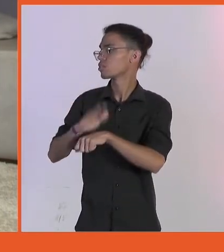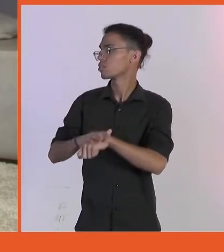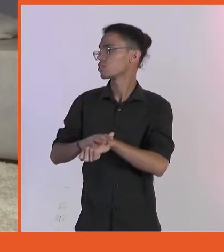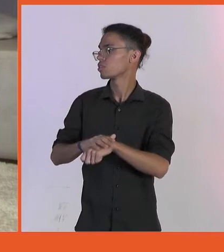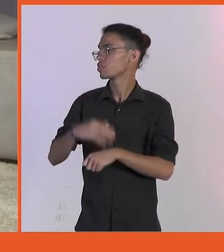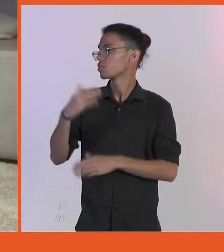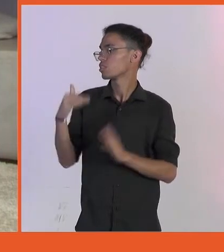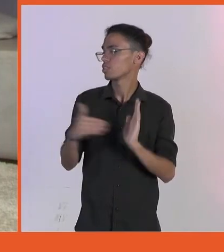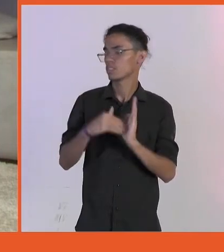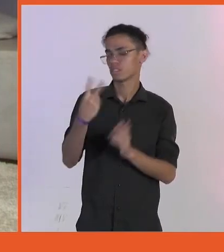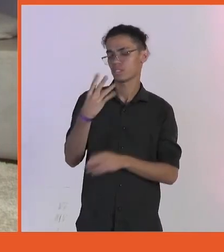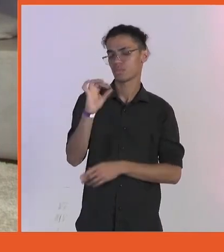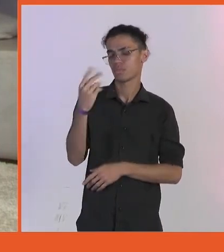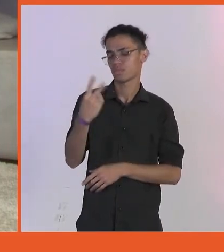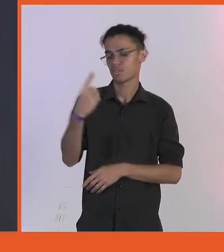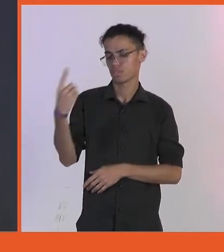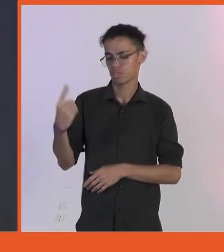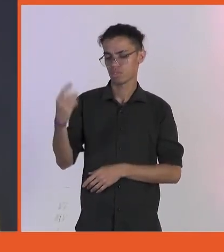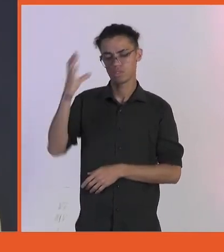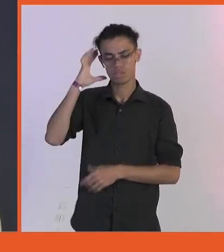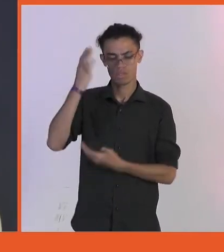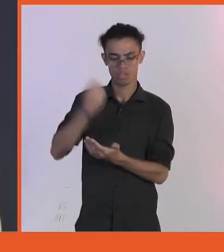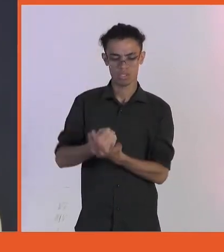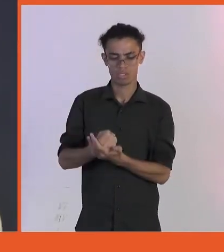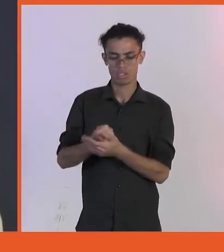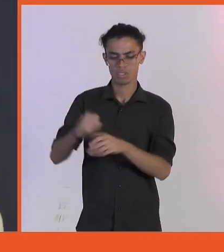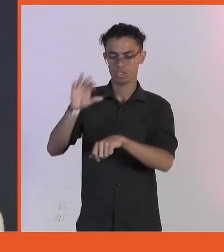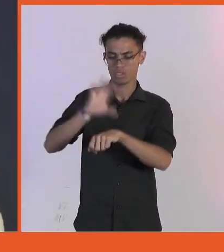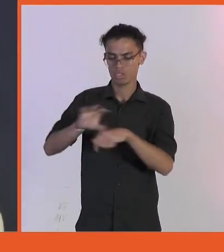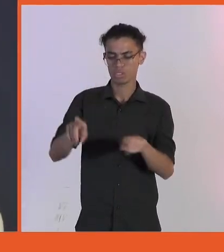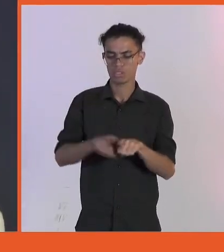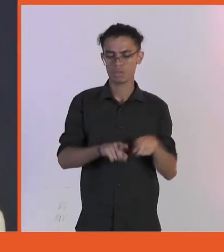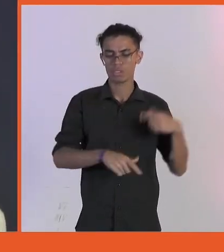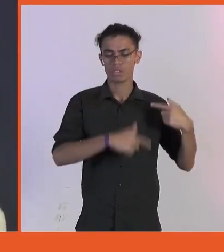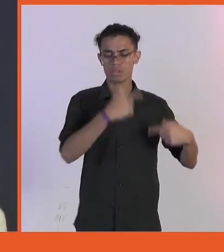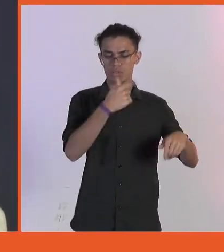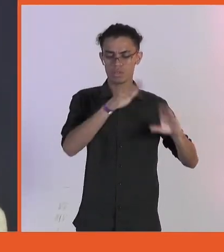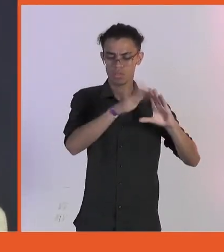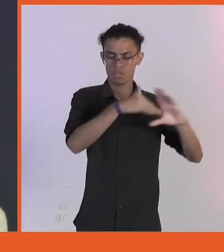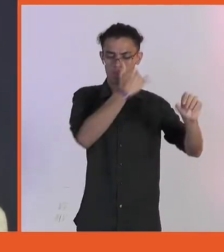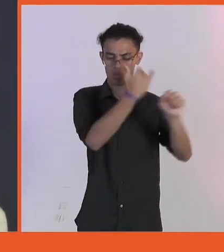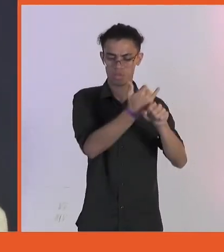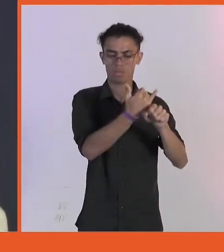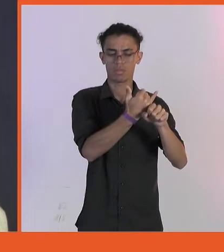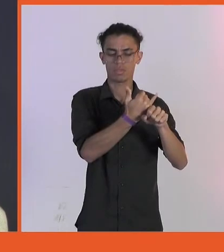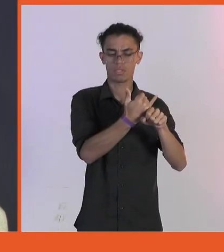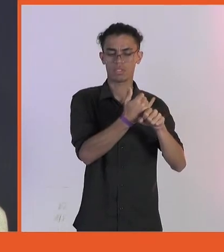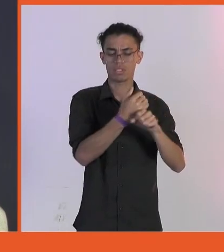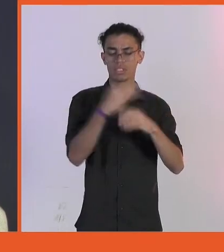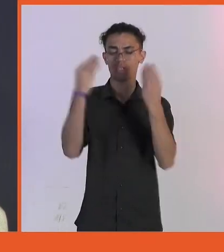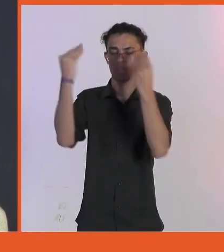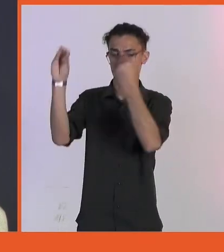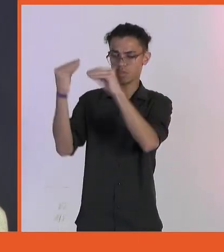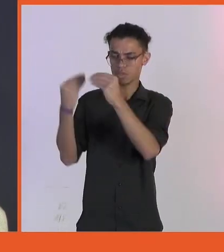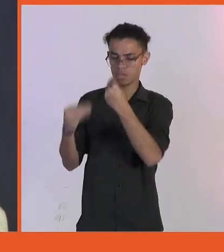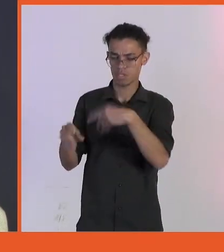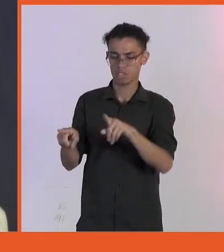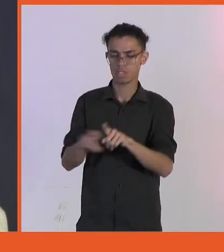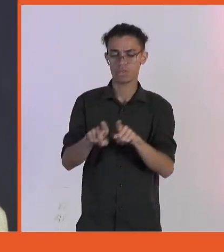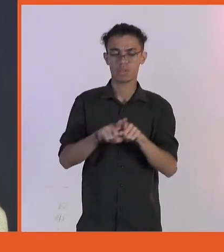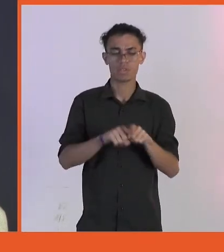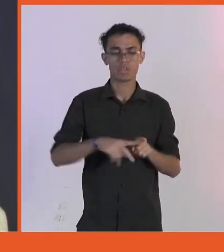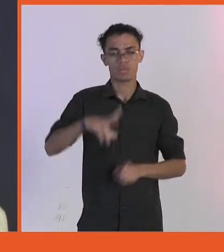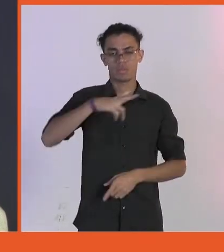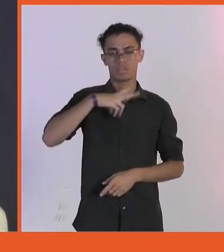Até 2021 eu tinha podcast, fazia live na Twitch, canal no YouTube, um blog e os conteúdos exclusivos,